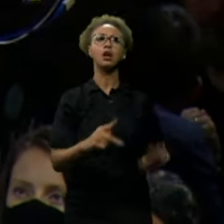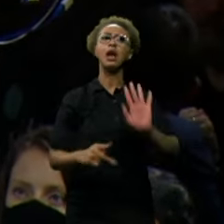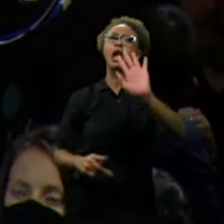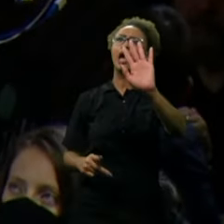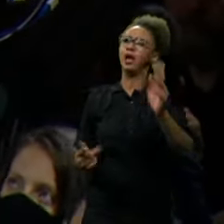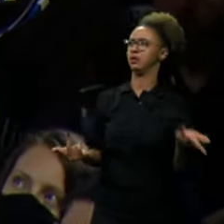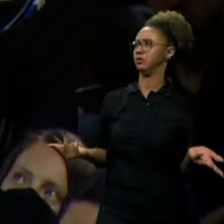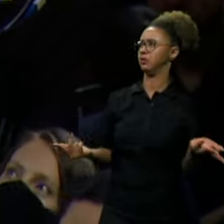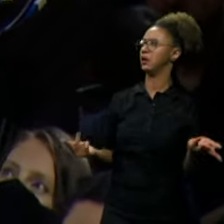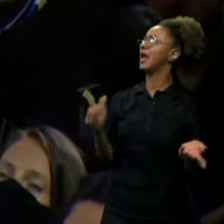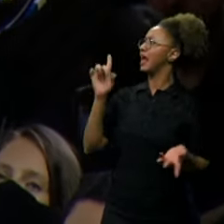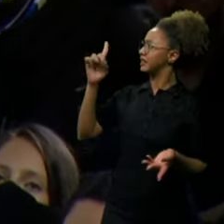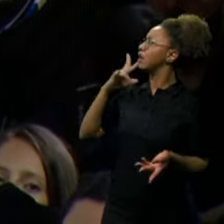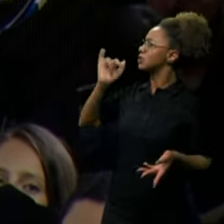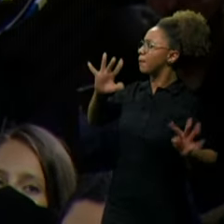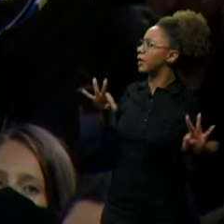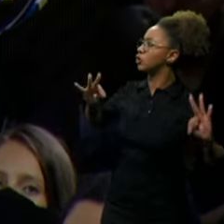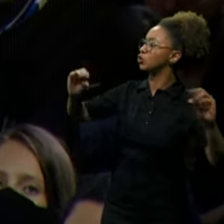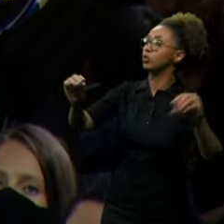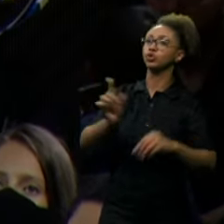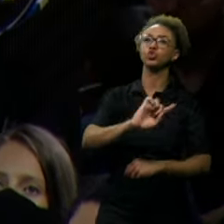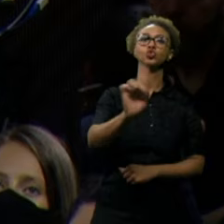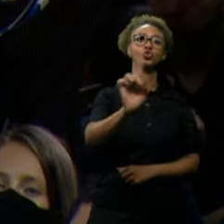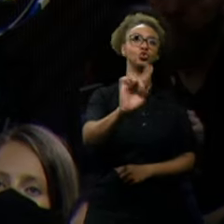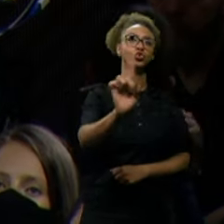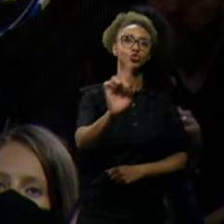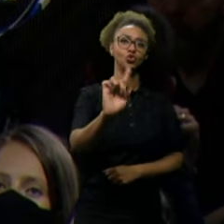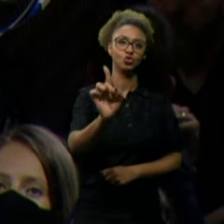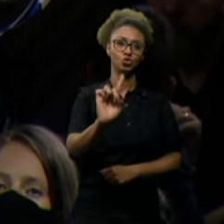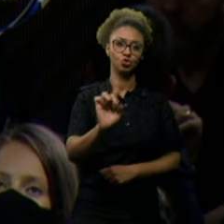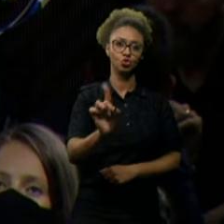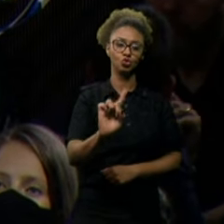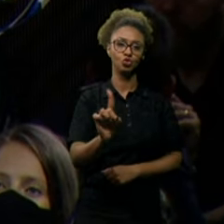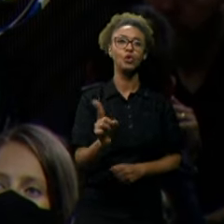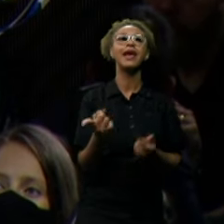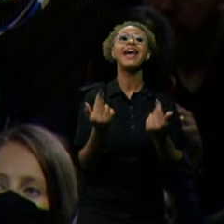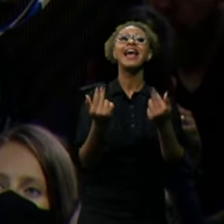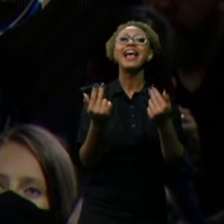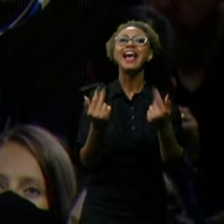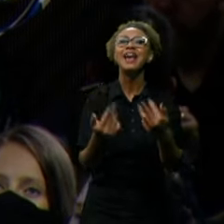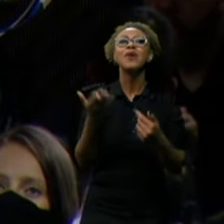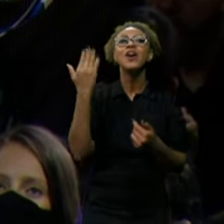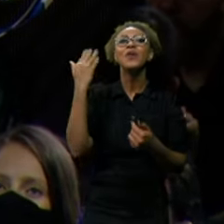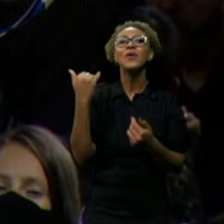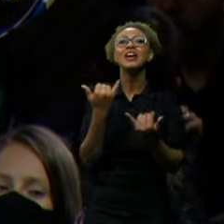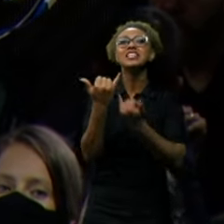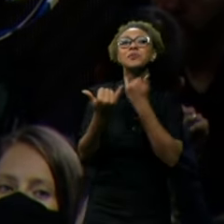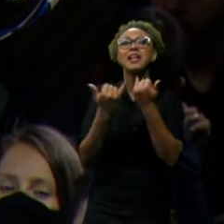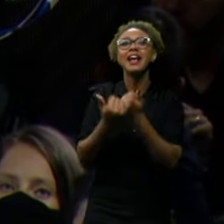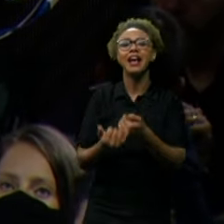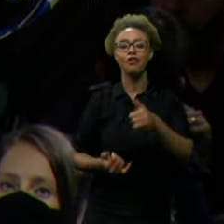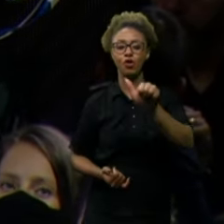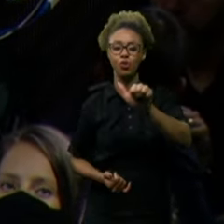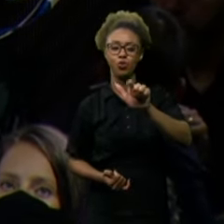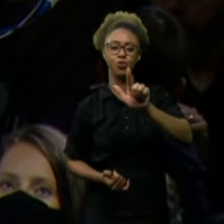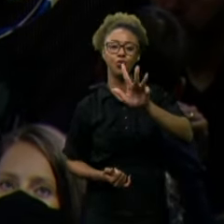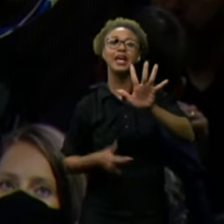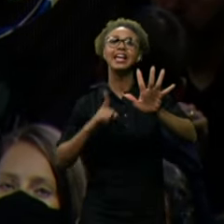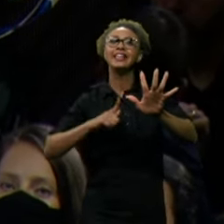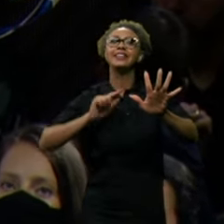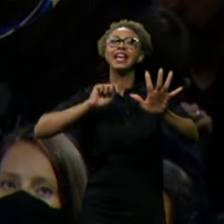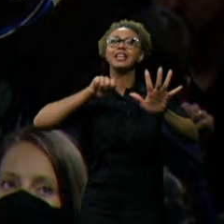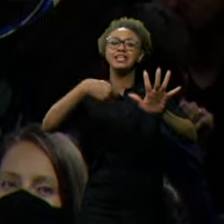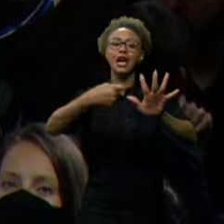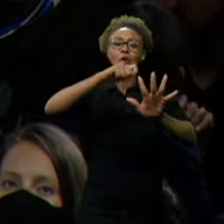Camila mas Deus não é pai de todos não isso é quando a vó brincava Mindinho seu sobrinho fura bolo mata piolho pode outros não Deus é